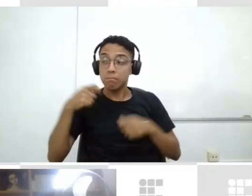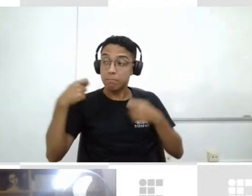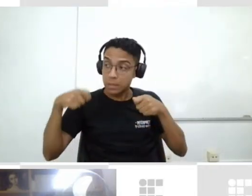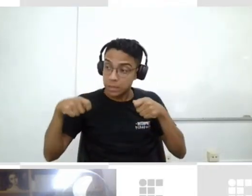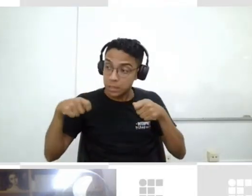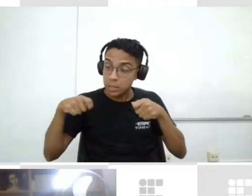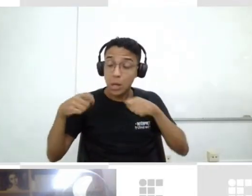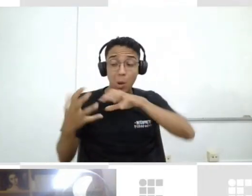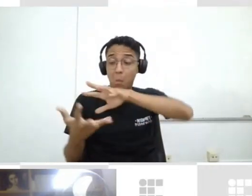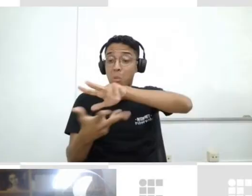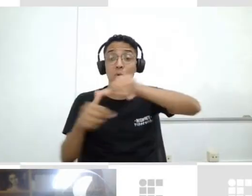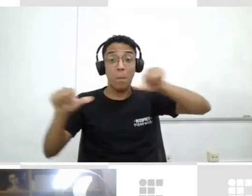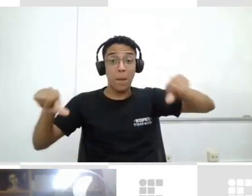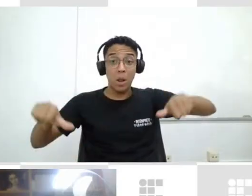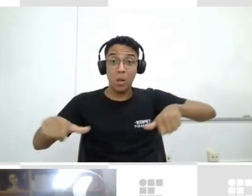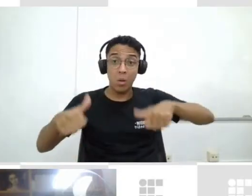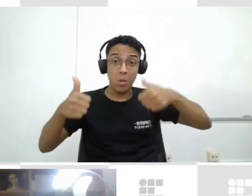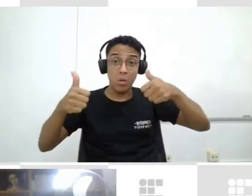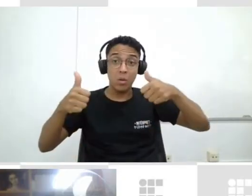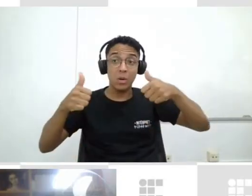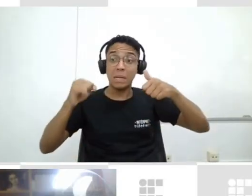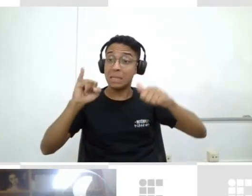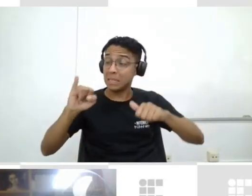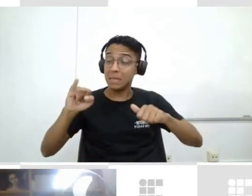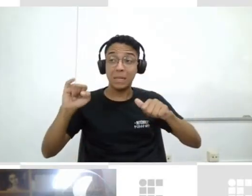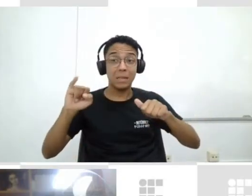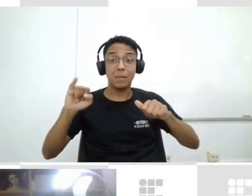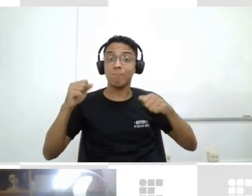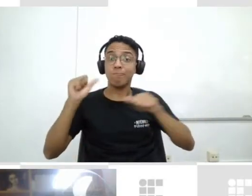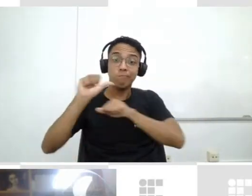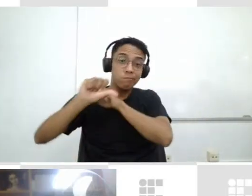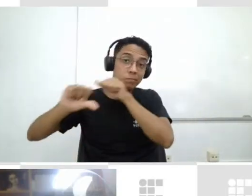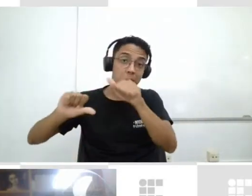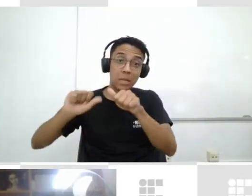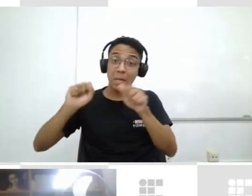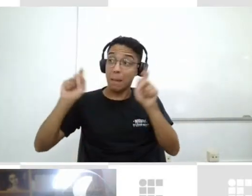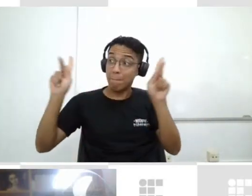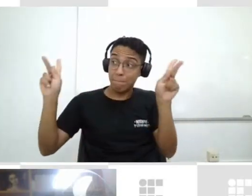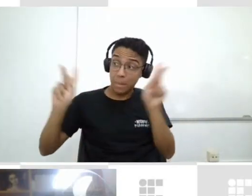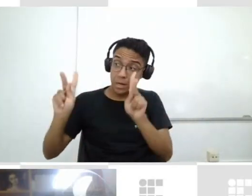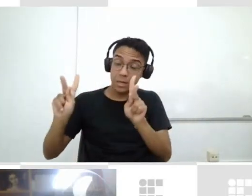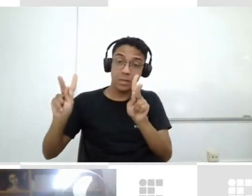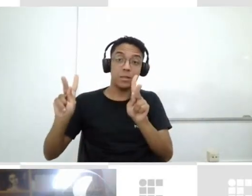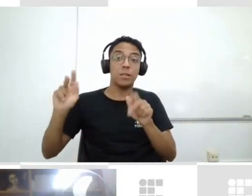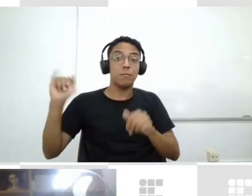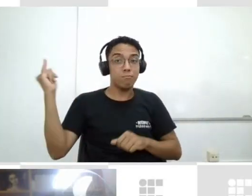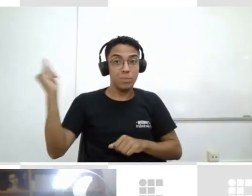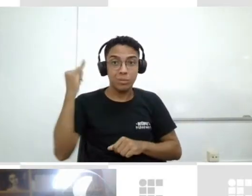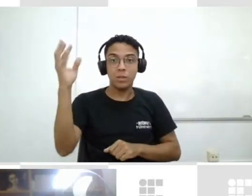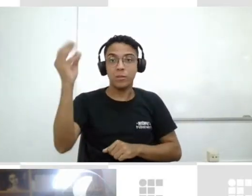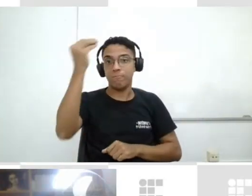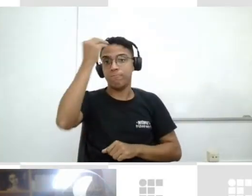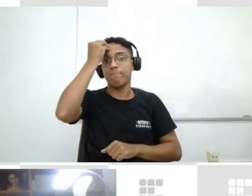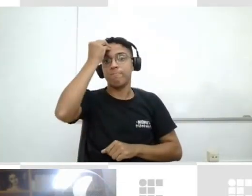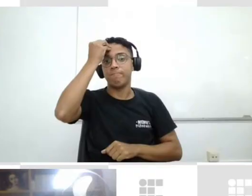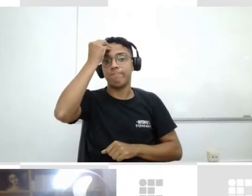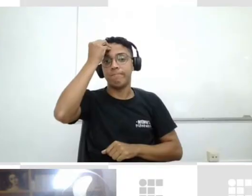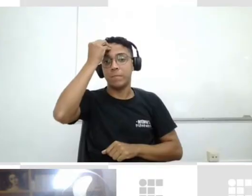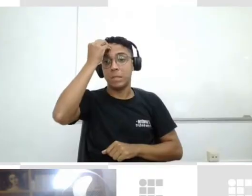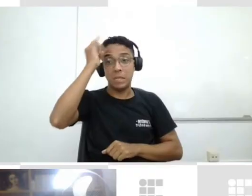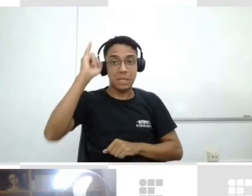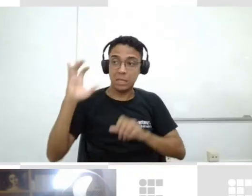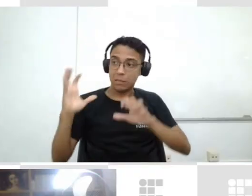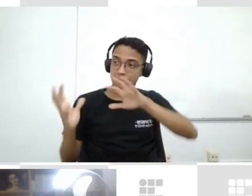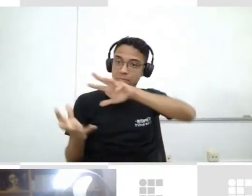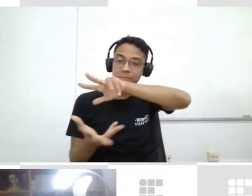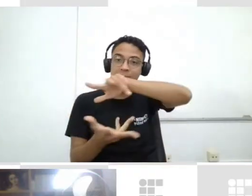a primeira questão que nós temos que pensar é paz. Porque sem paz, nós não vamos ter, em hipótese alguma, nenhuma condição de uma negociação, porque os problemas